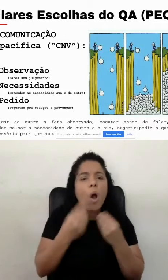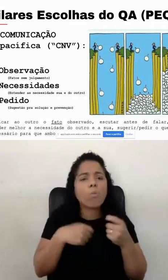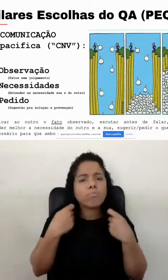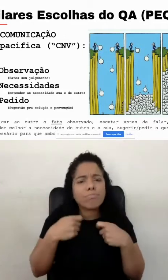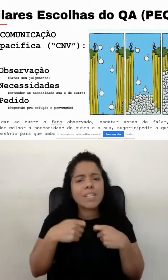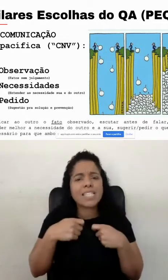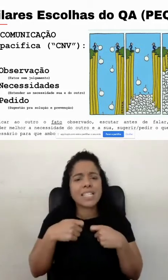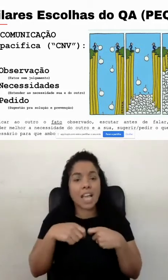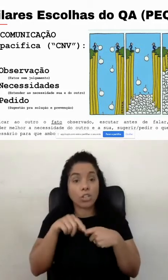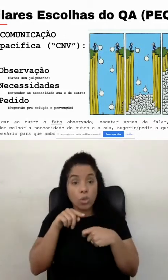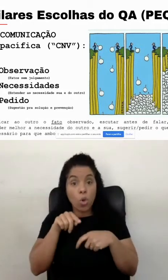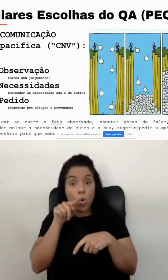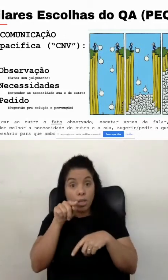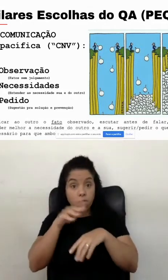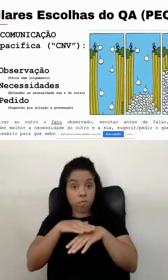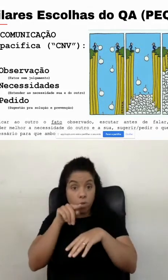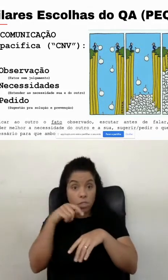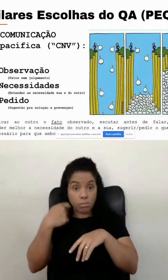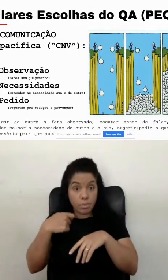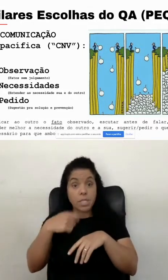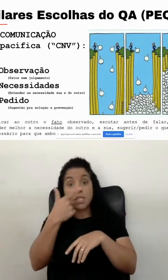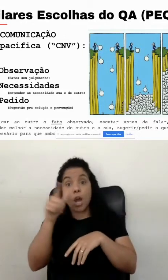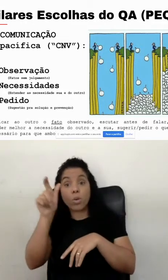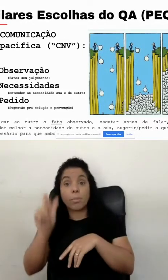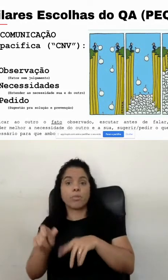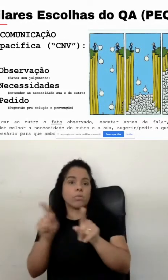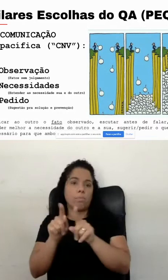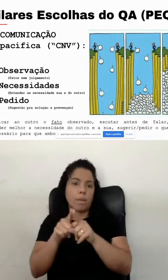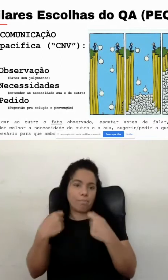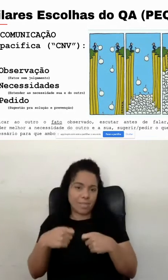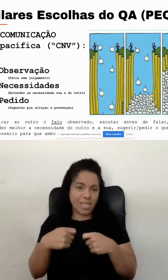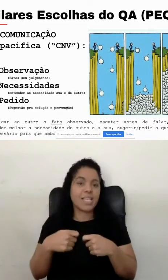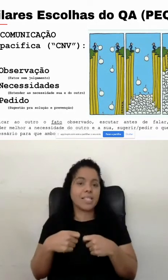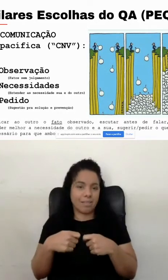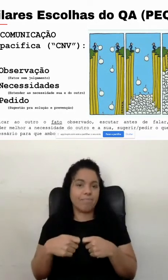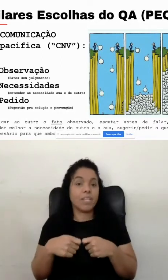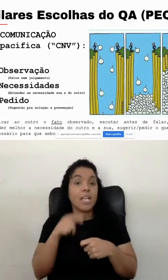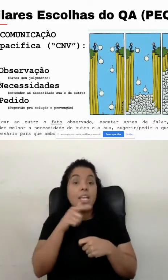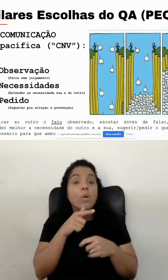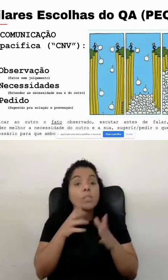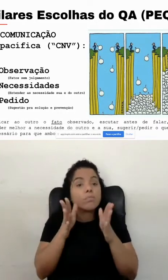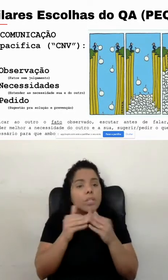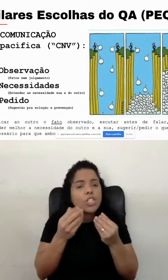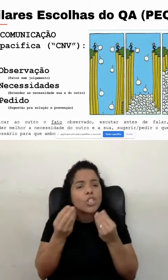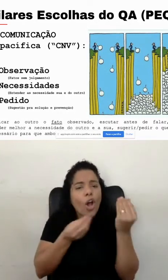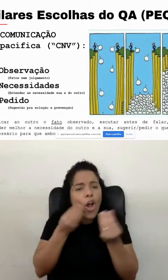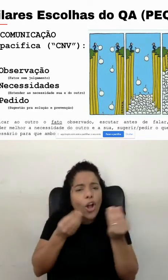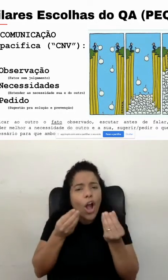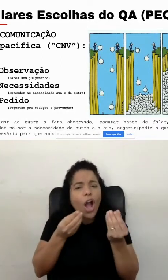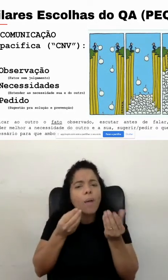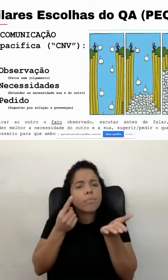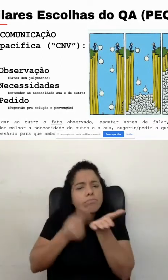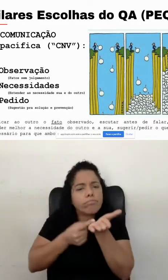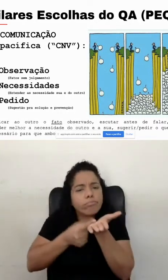as suas quanto da outra pessoa. E com isso, faça um pedido, né, de como que vocês podem entrar num